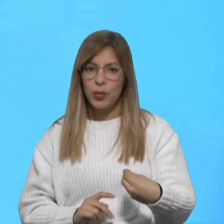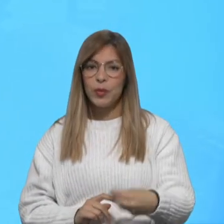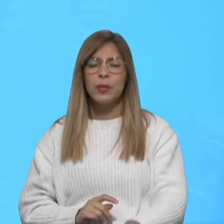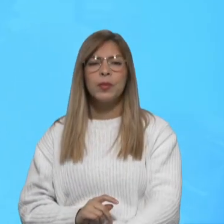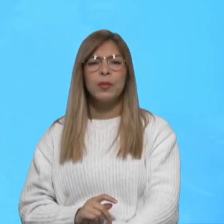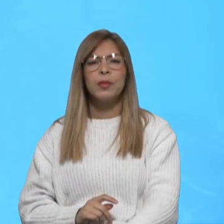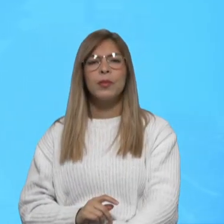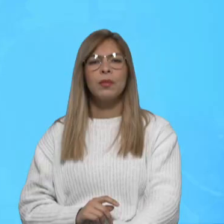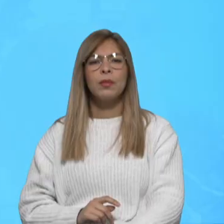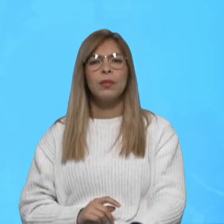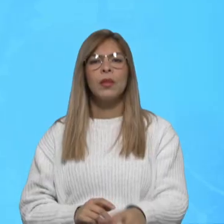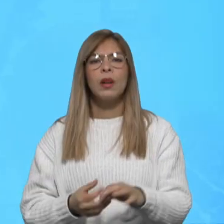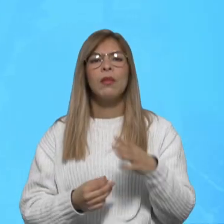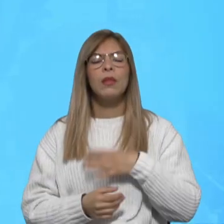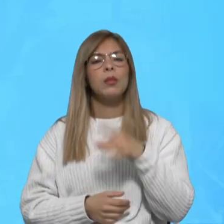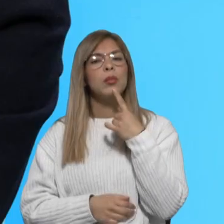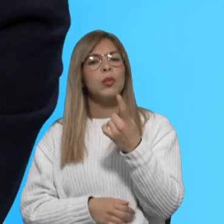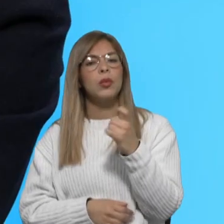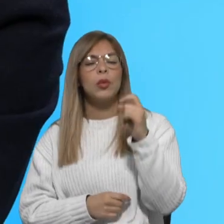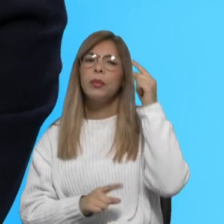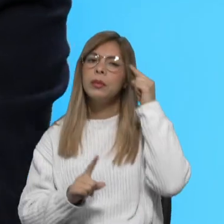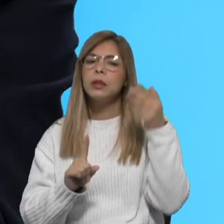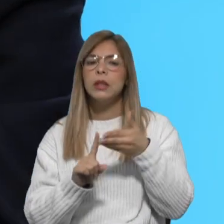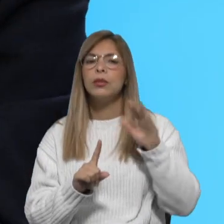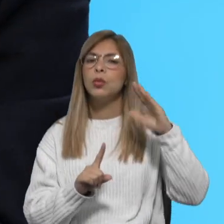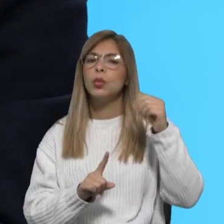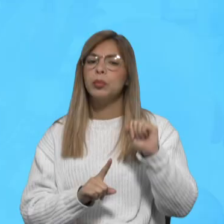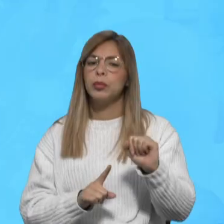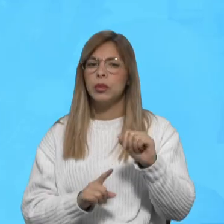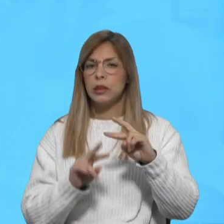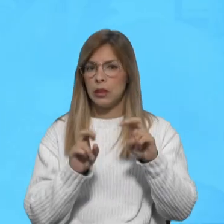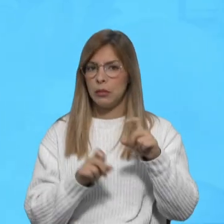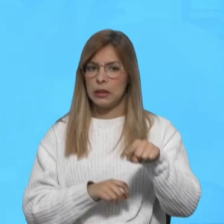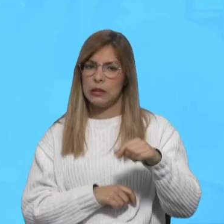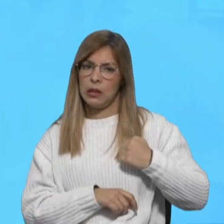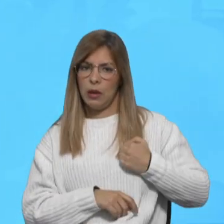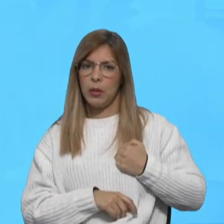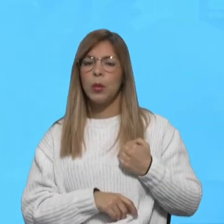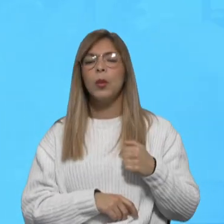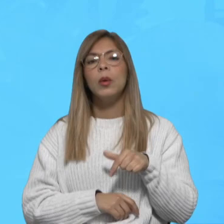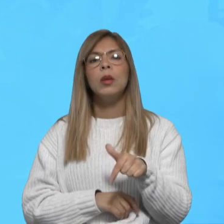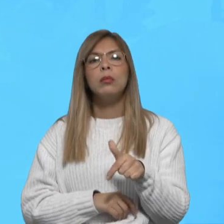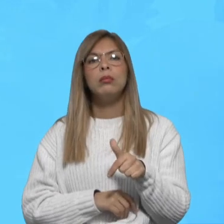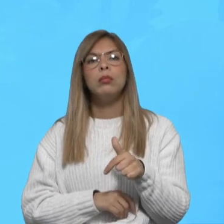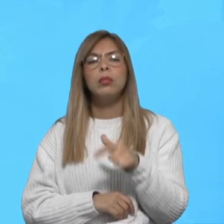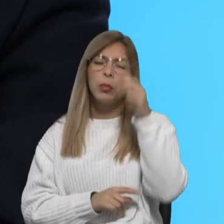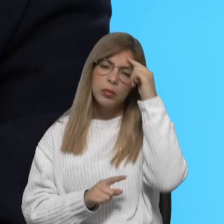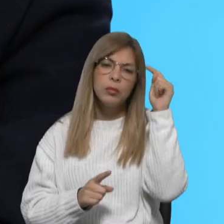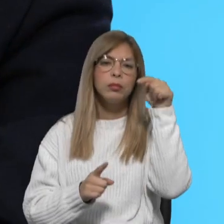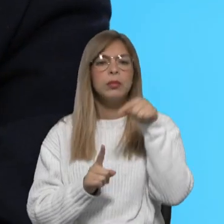qual é o propósito essencial desta Praça Central, qual seria a resposta? Ou seja, no fim do dia, qual é o objetivo?